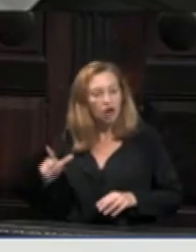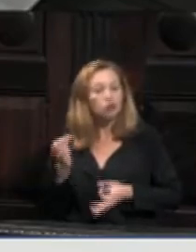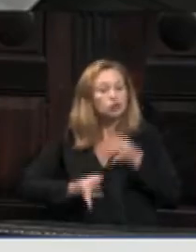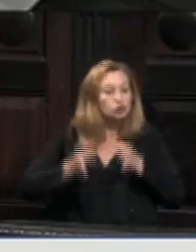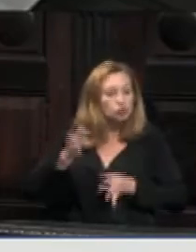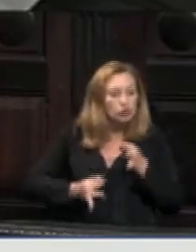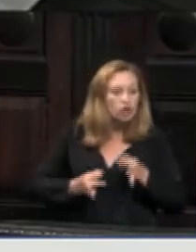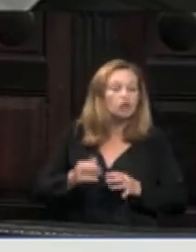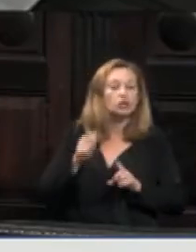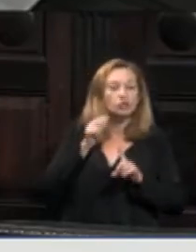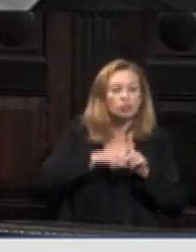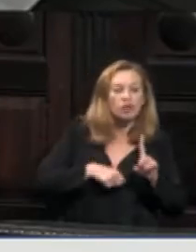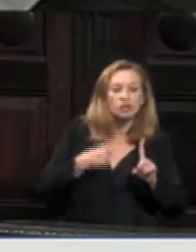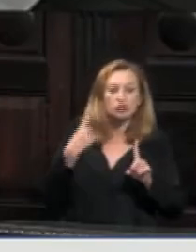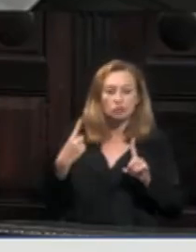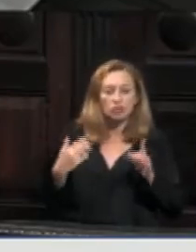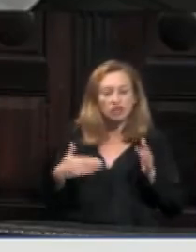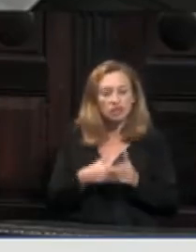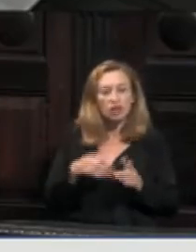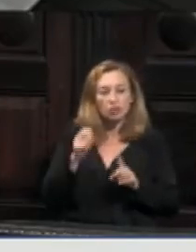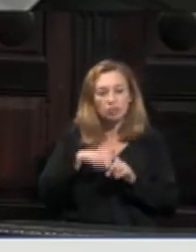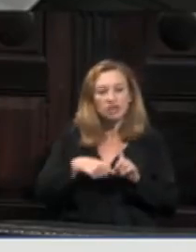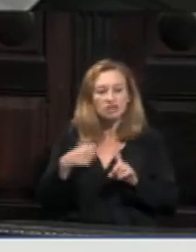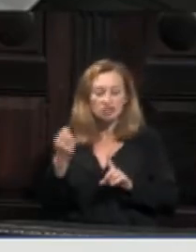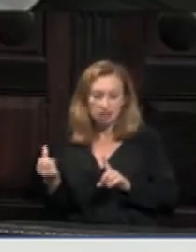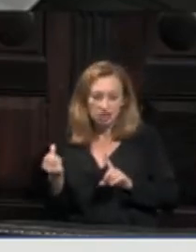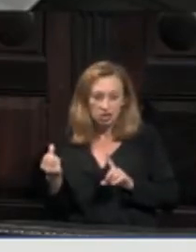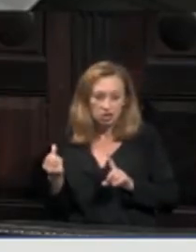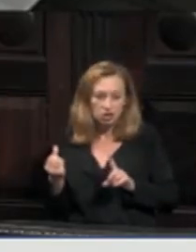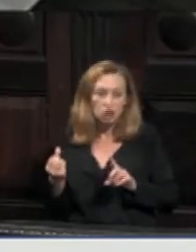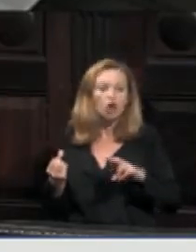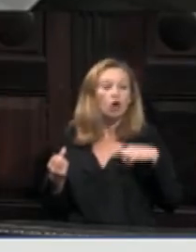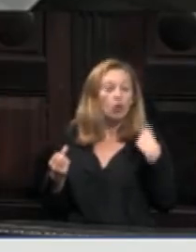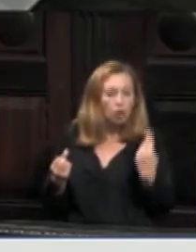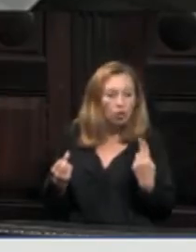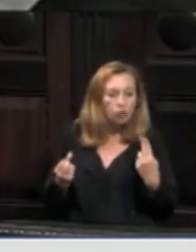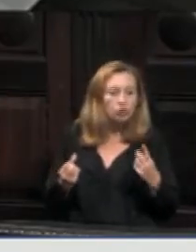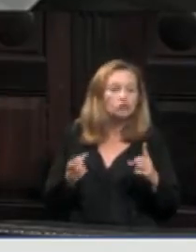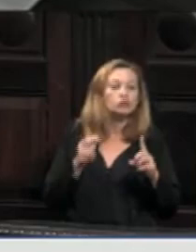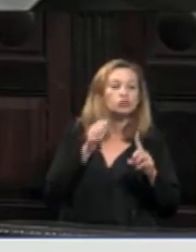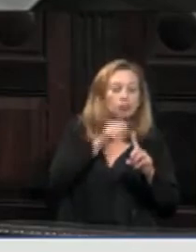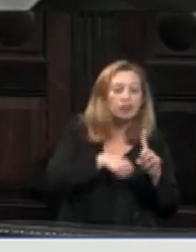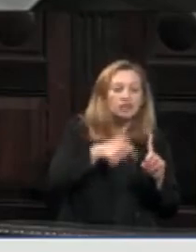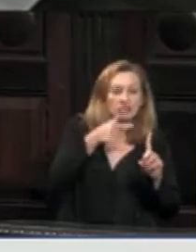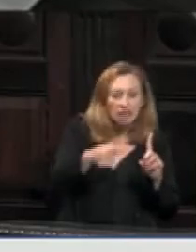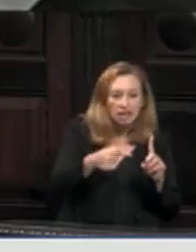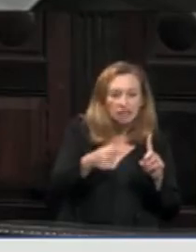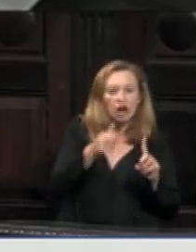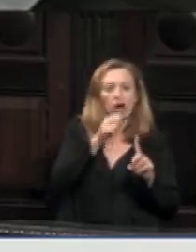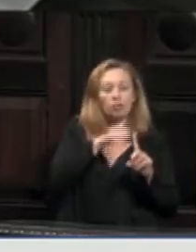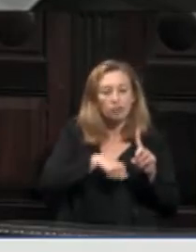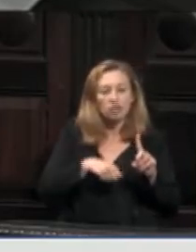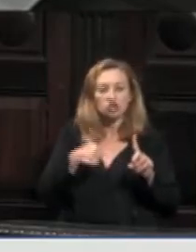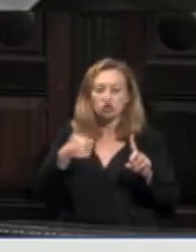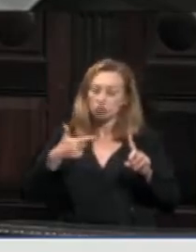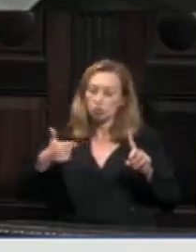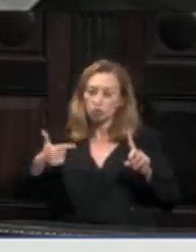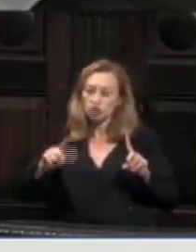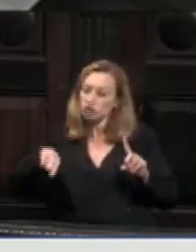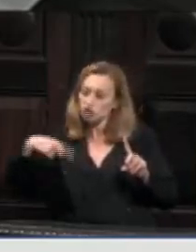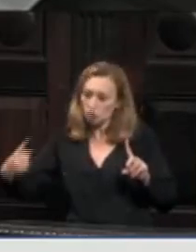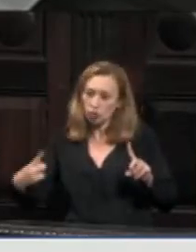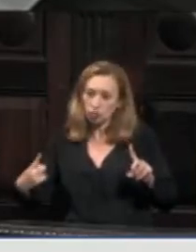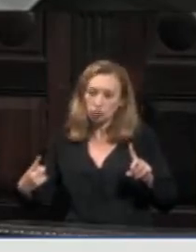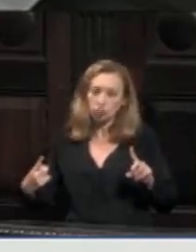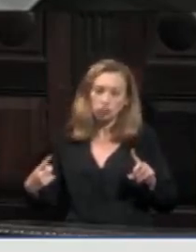6 de uma forma e do mês 7 ao mês 12 de outra forma, individualizando os gestores. Ou a